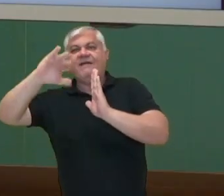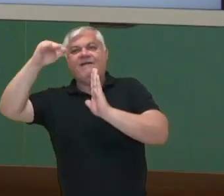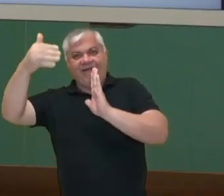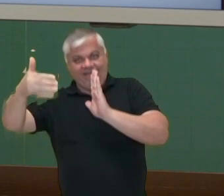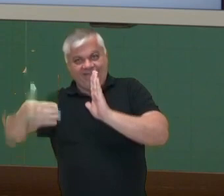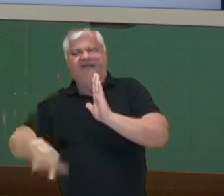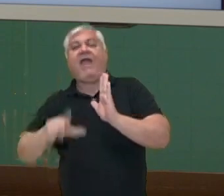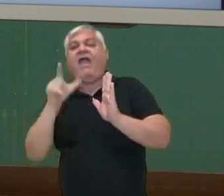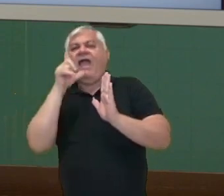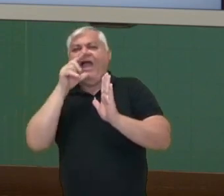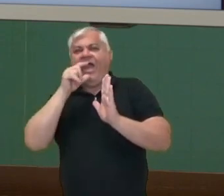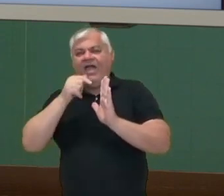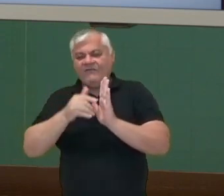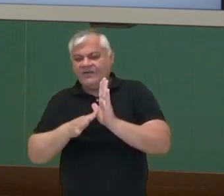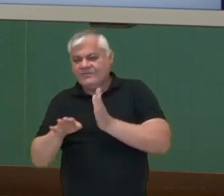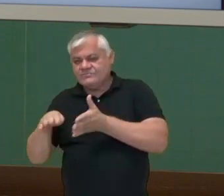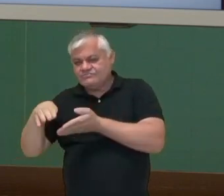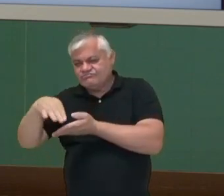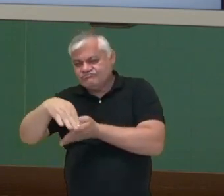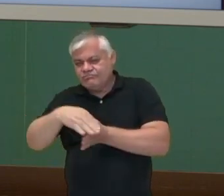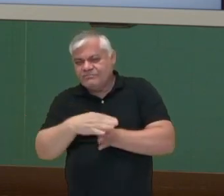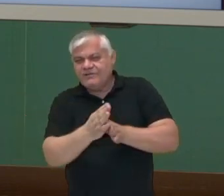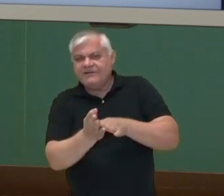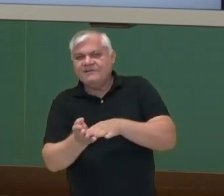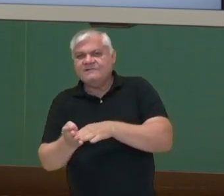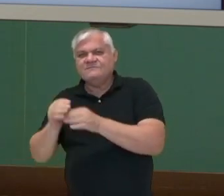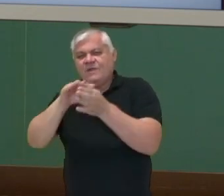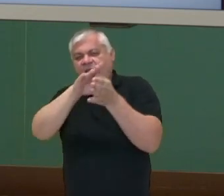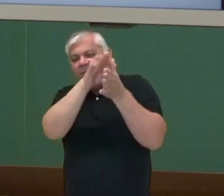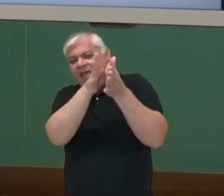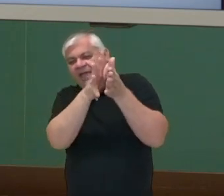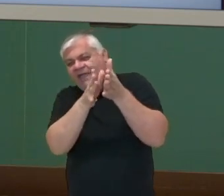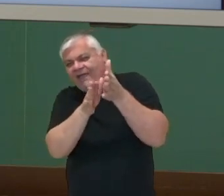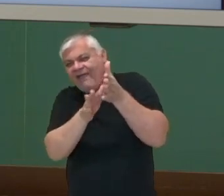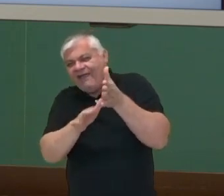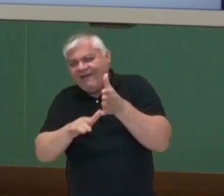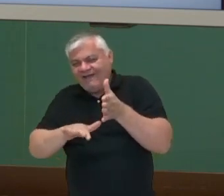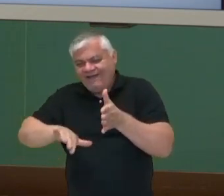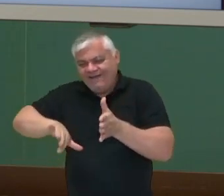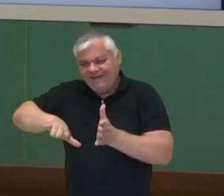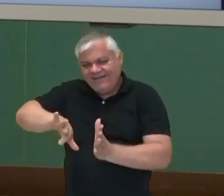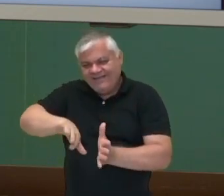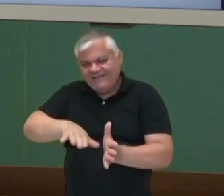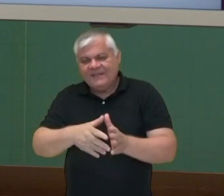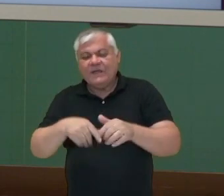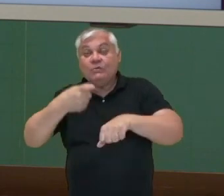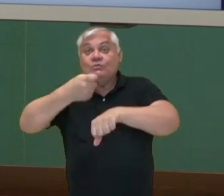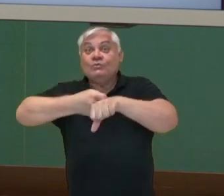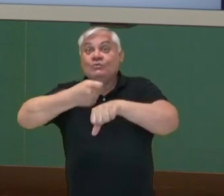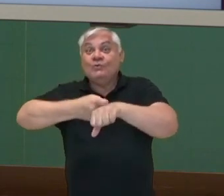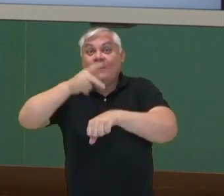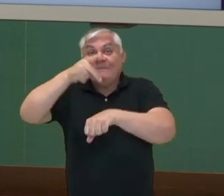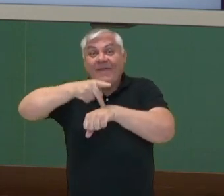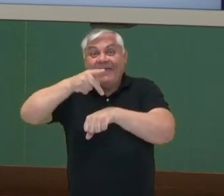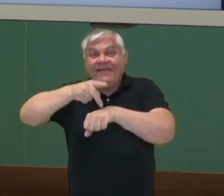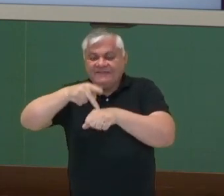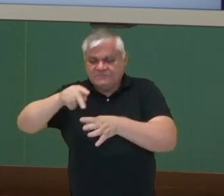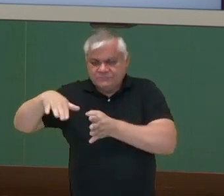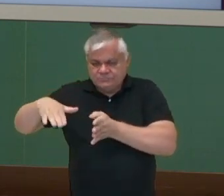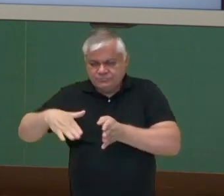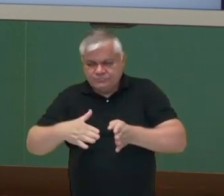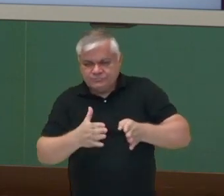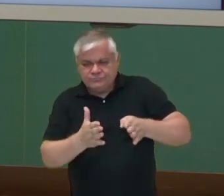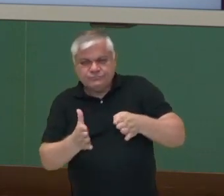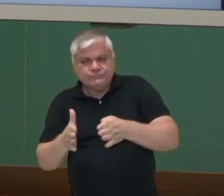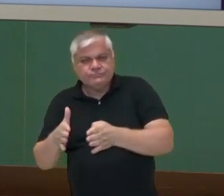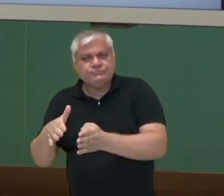água, né? A água também vai desgastando essas áreas, essas rochas por onde os rios estão passando.